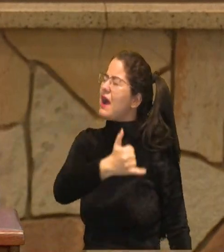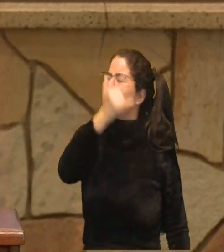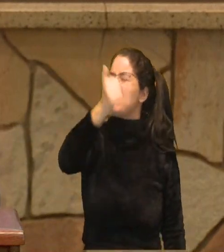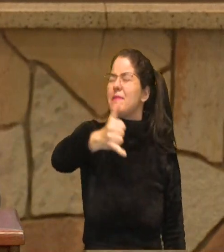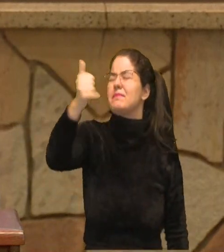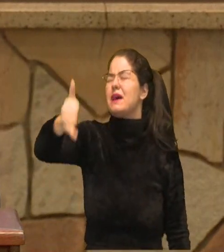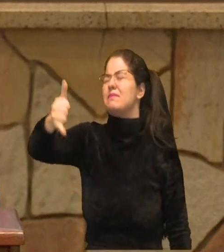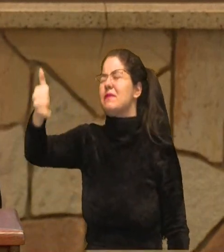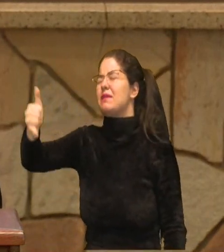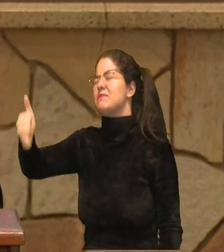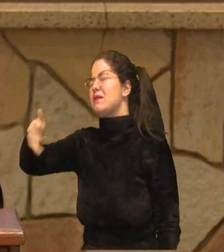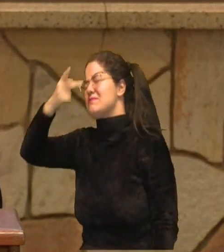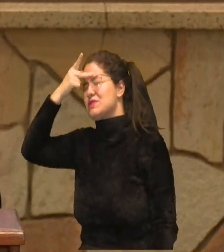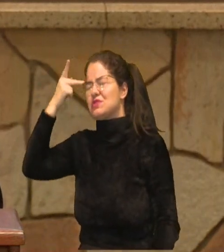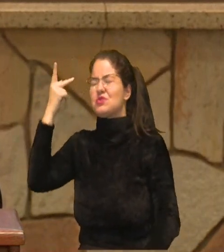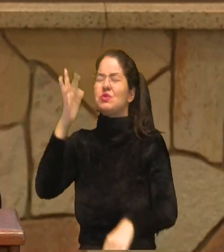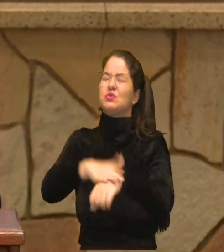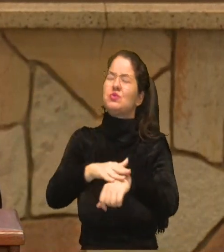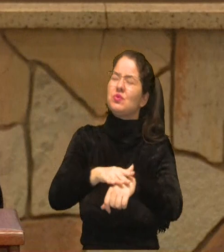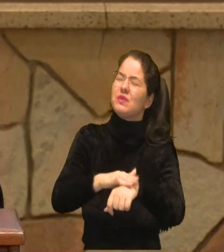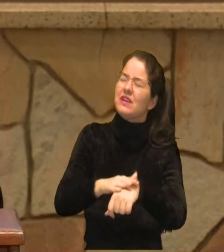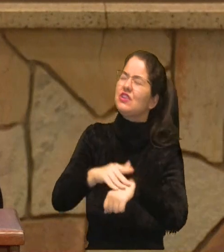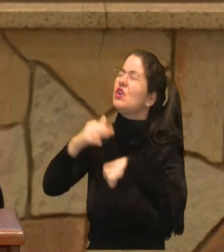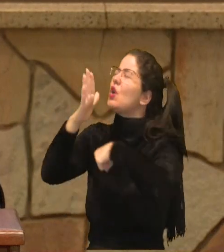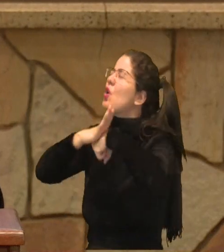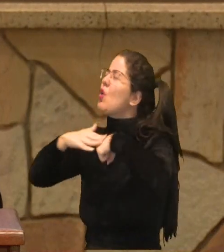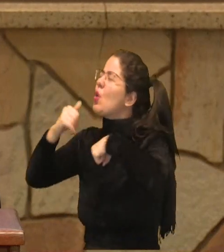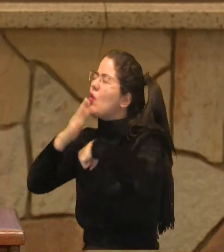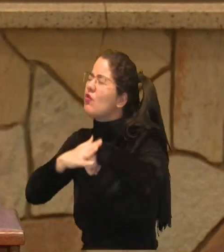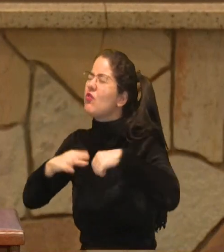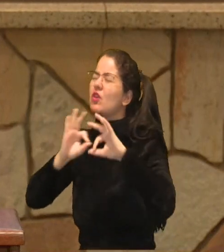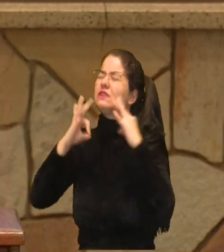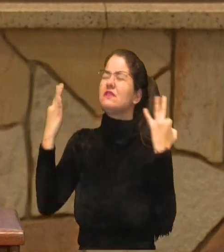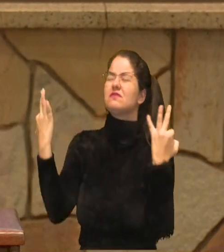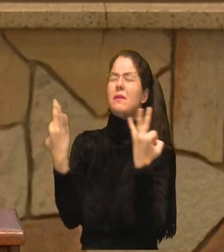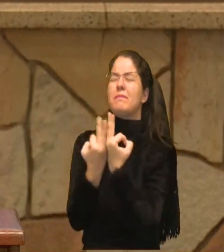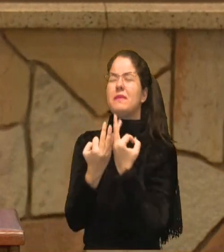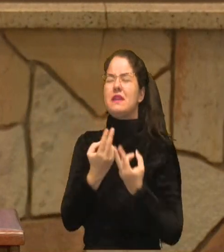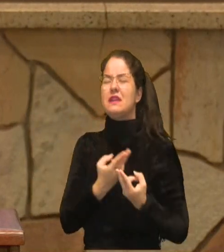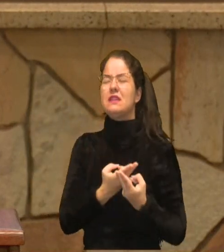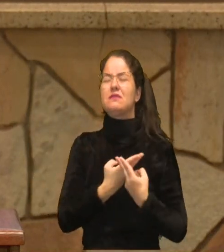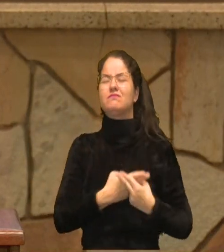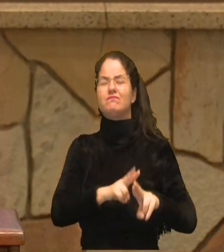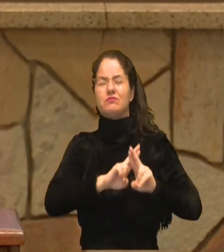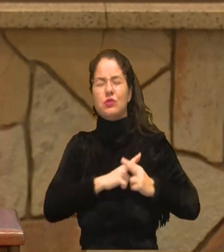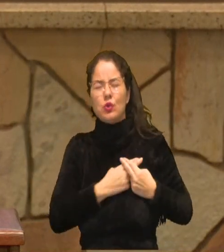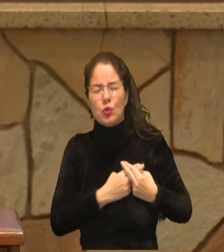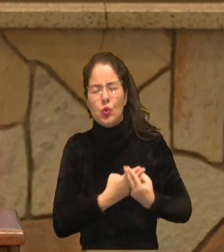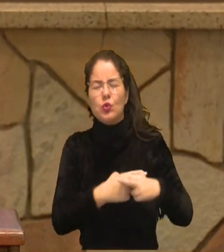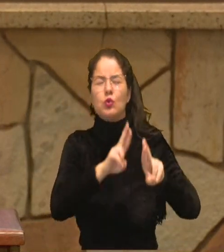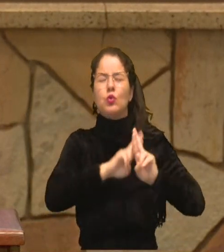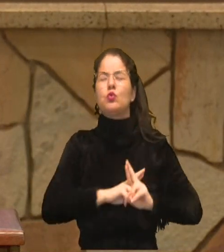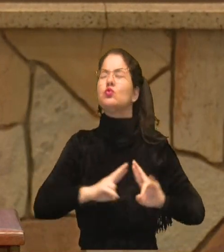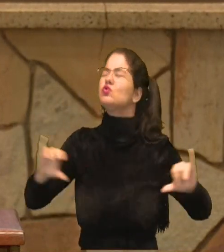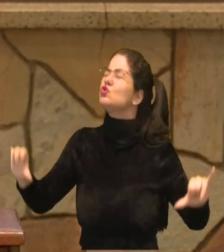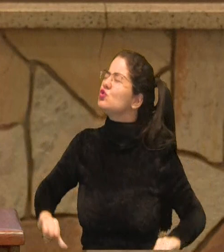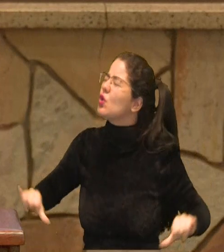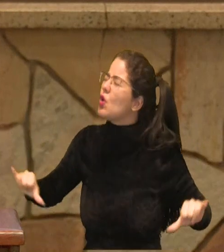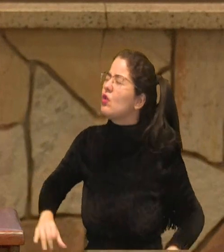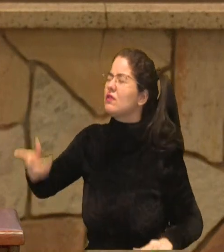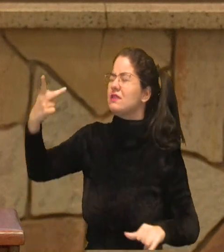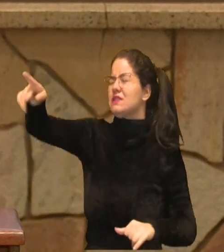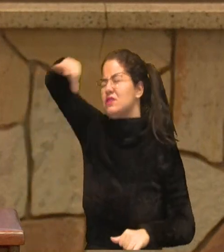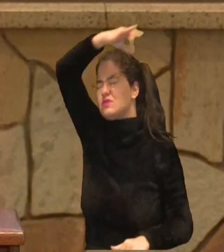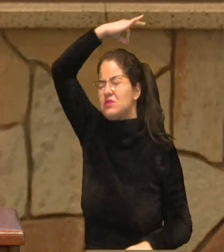que estão enfermos. Conforta, Senhor Deus, as famílias enlutadas da Tua igreja, que o Teu Santo Espírito